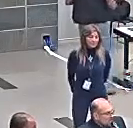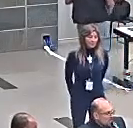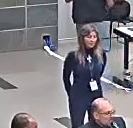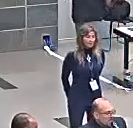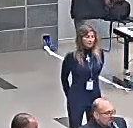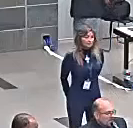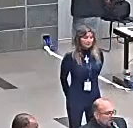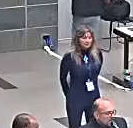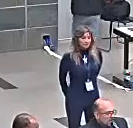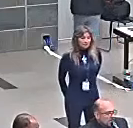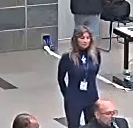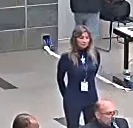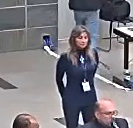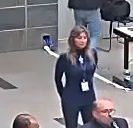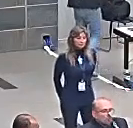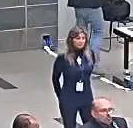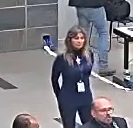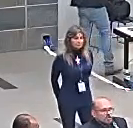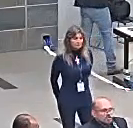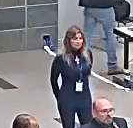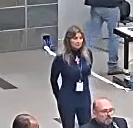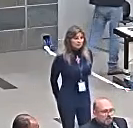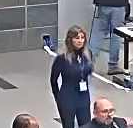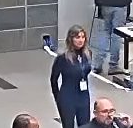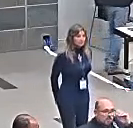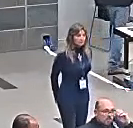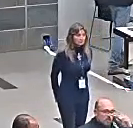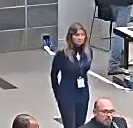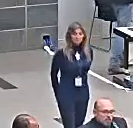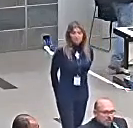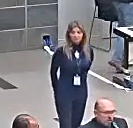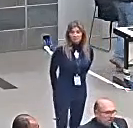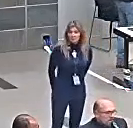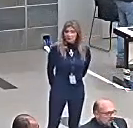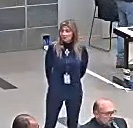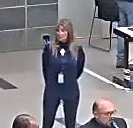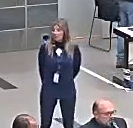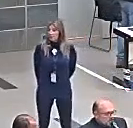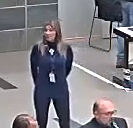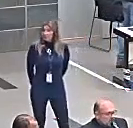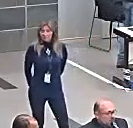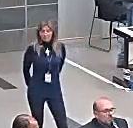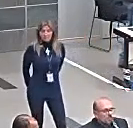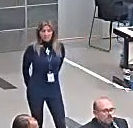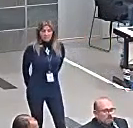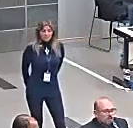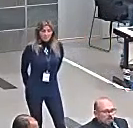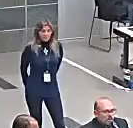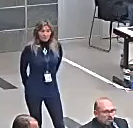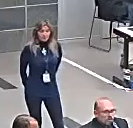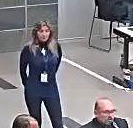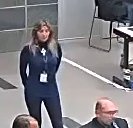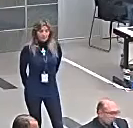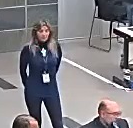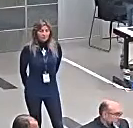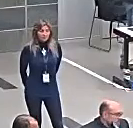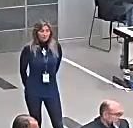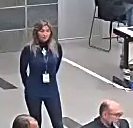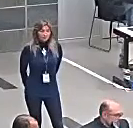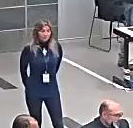passar então a palavra pro autor desse requerimento pra realização dessa audiência pública Deputado